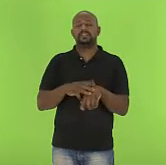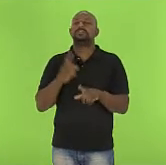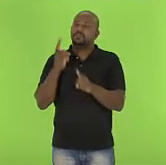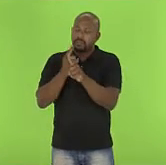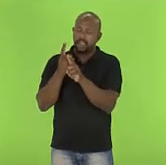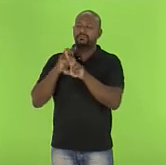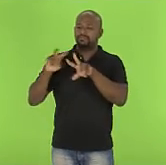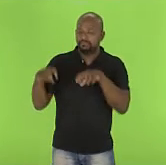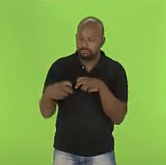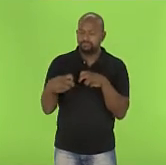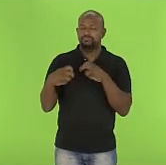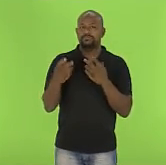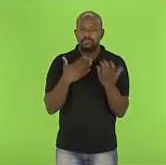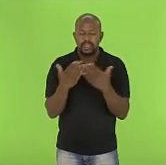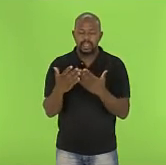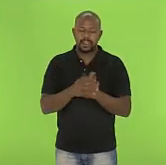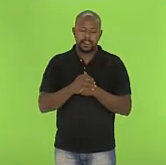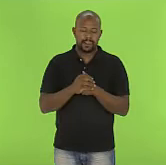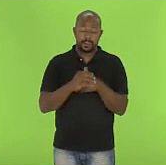por semana a gente estava